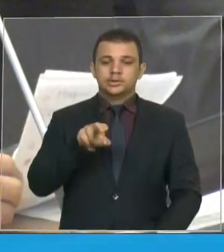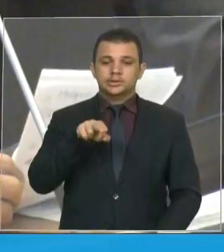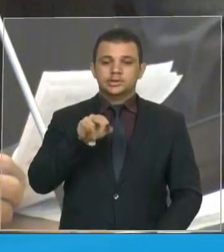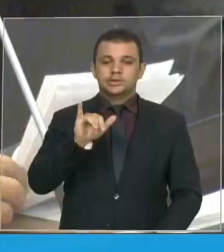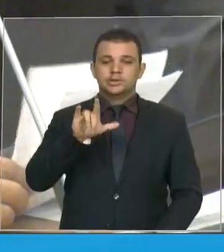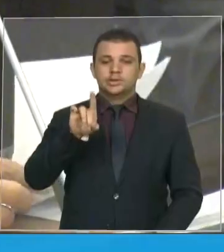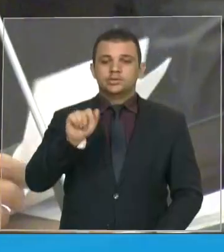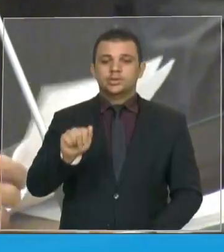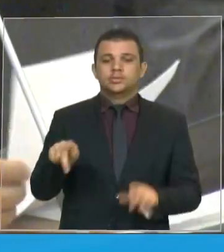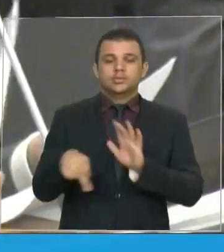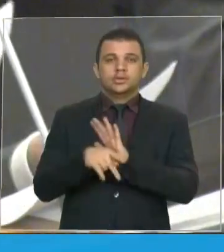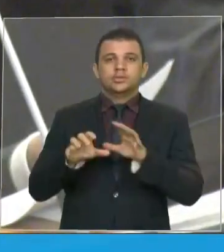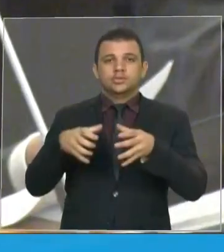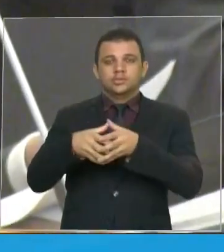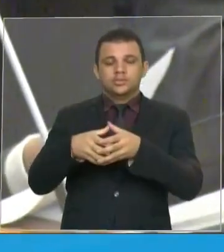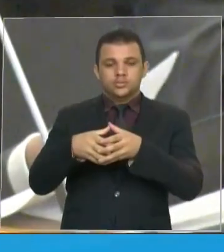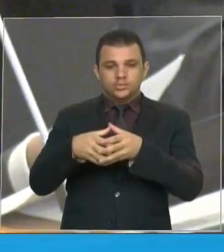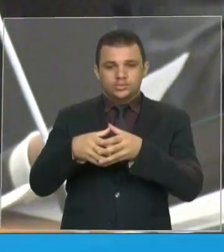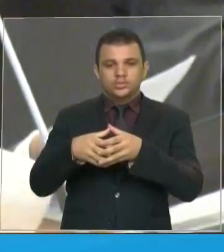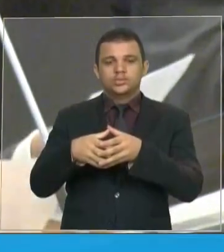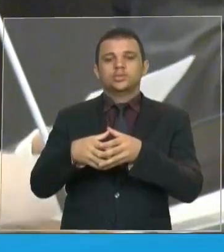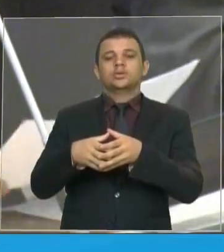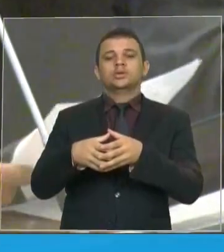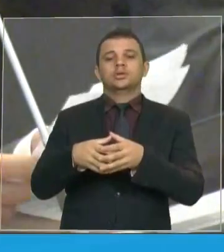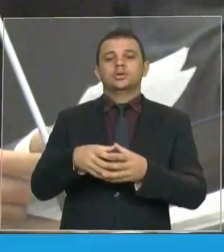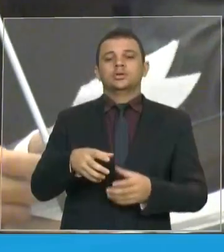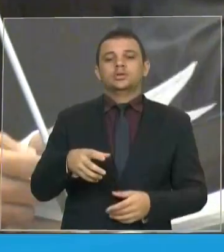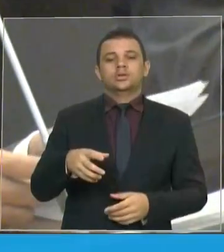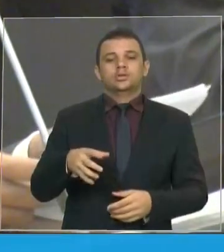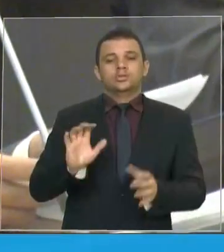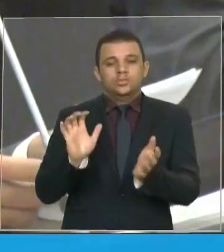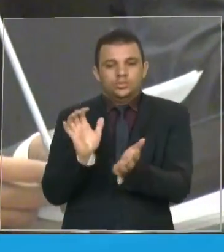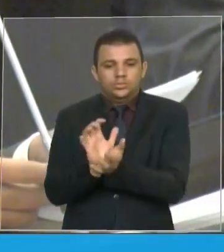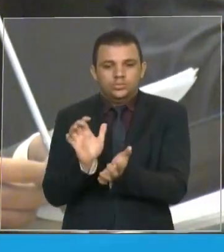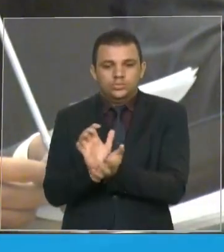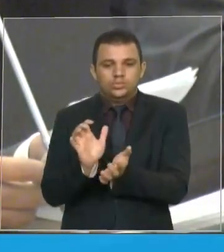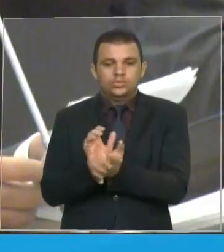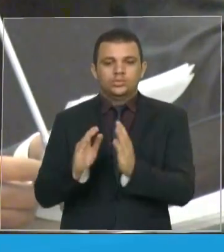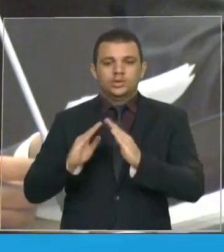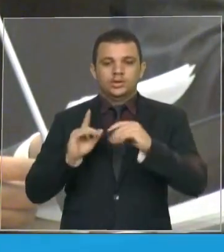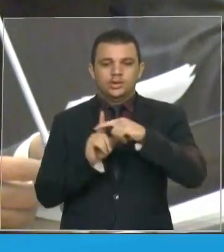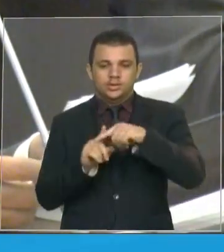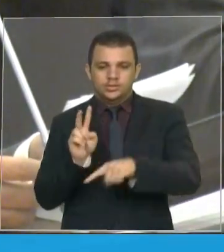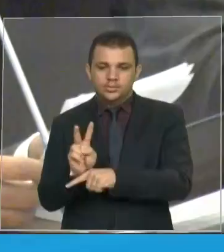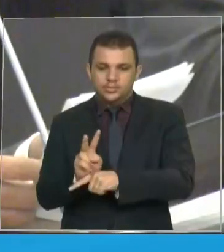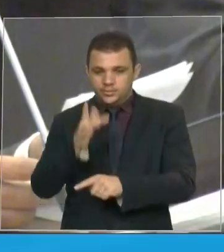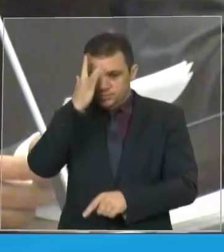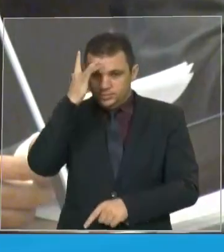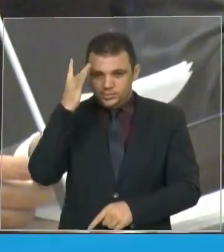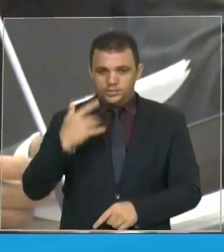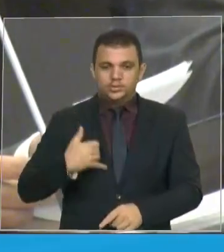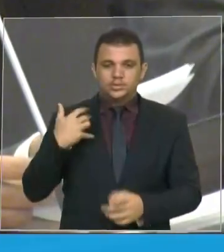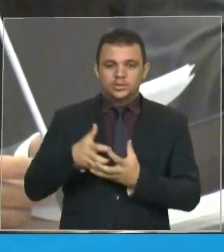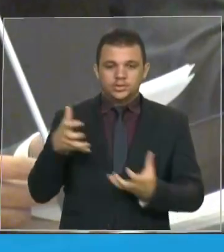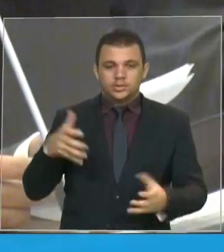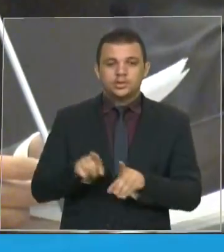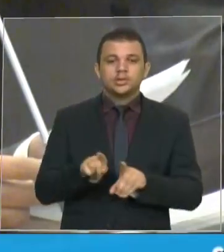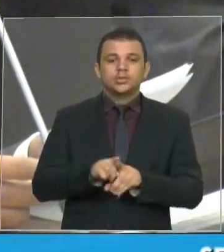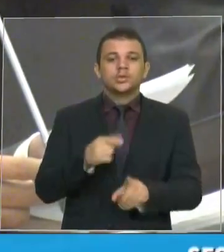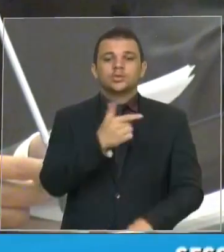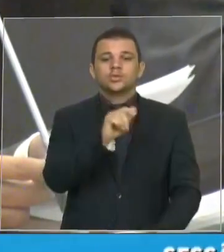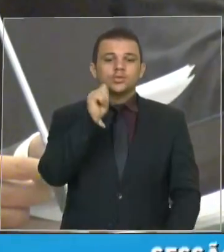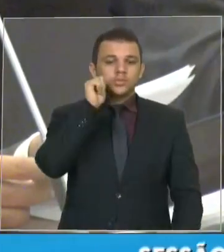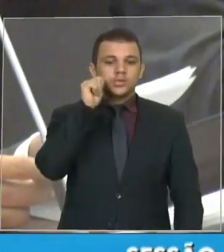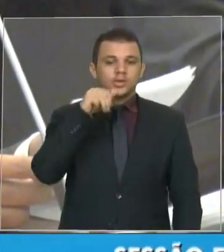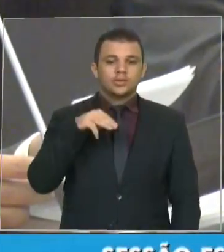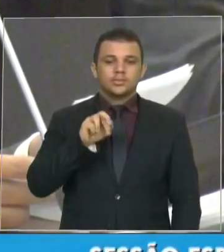Pastoral da Pessoa Idosa, também de Maria Lúcia Gato de Jesus,